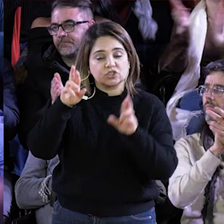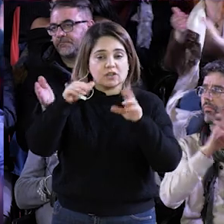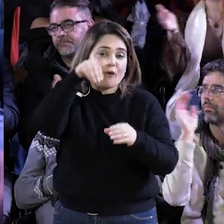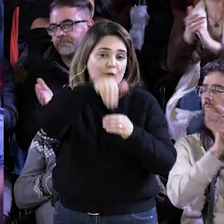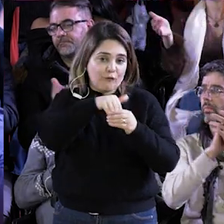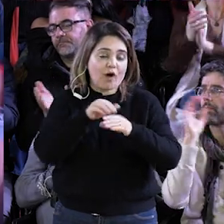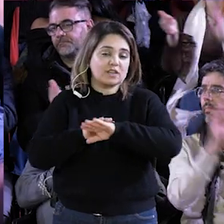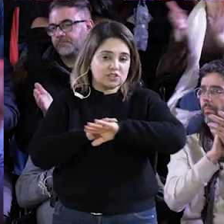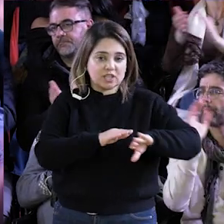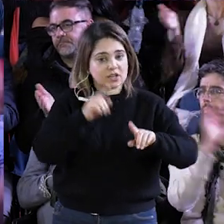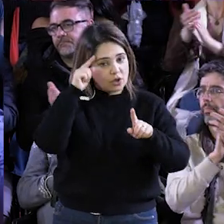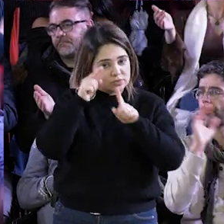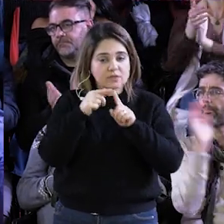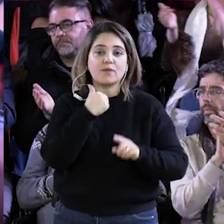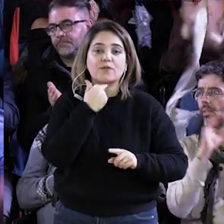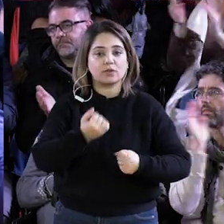esquerda ganhe.